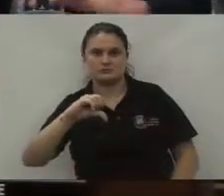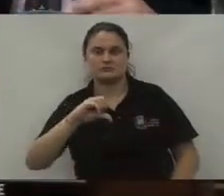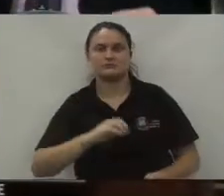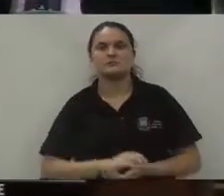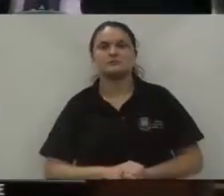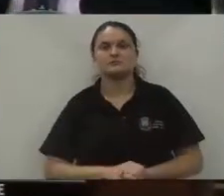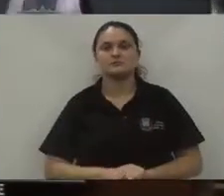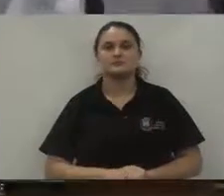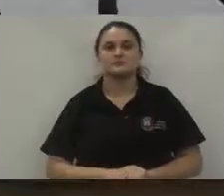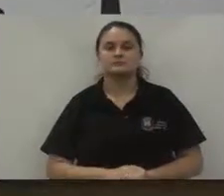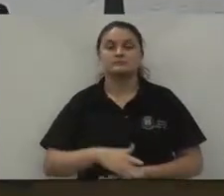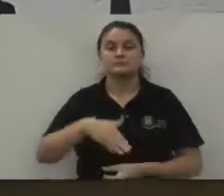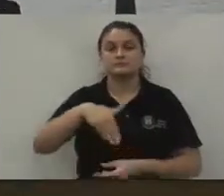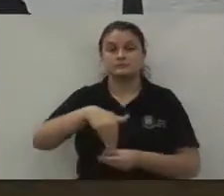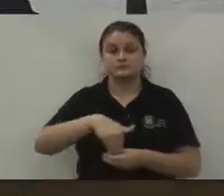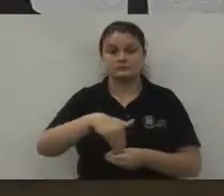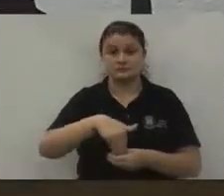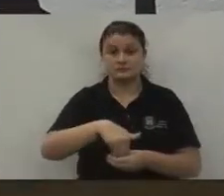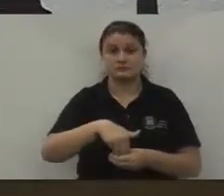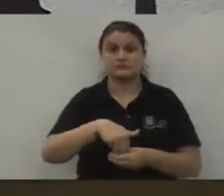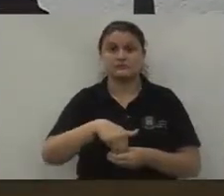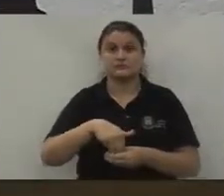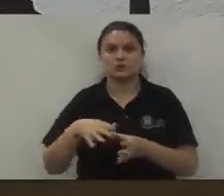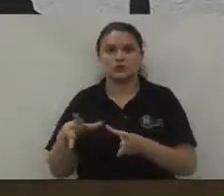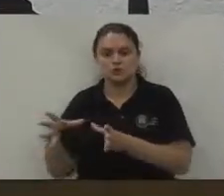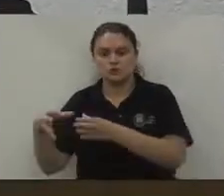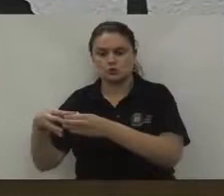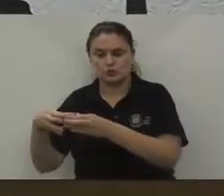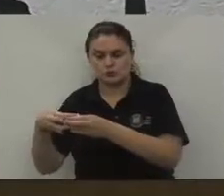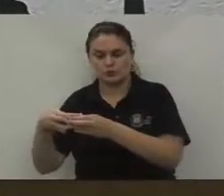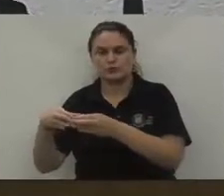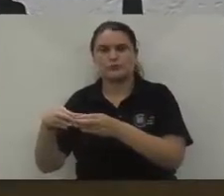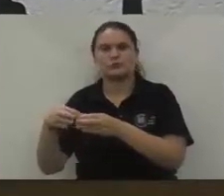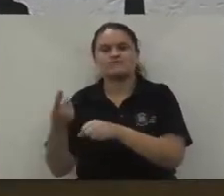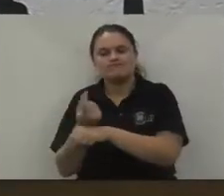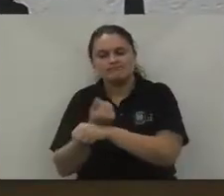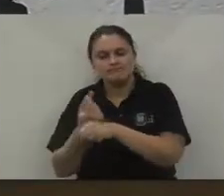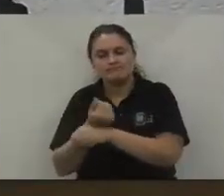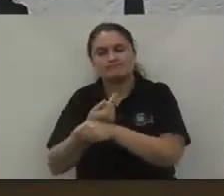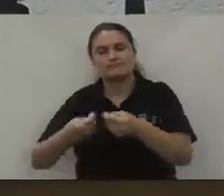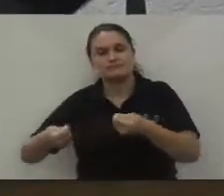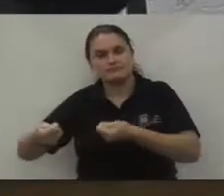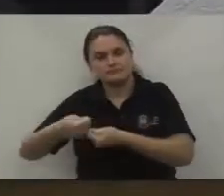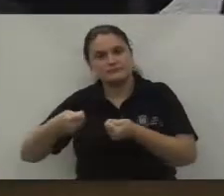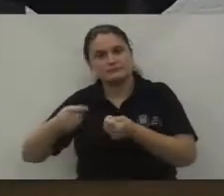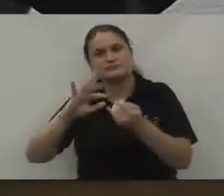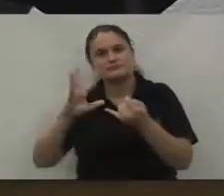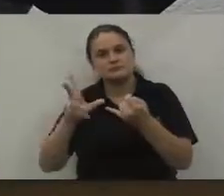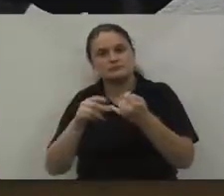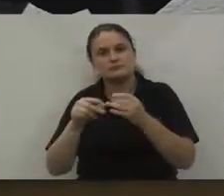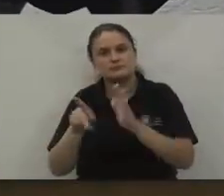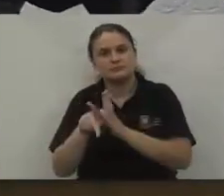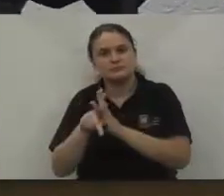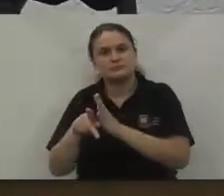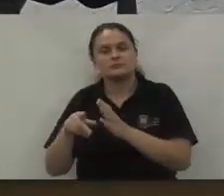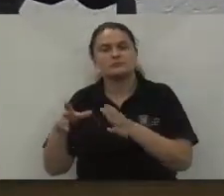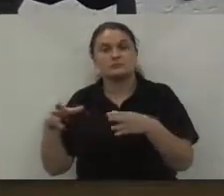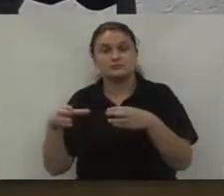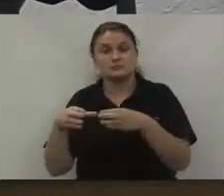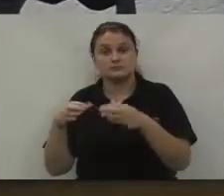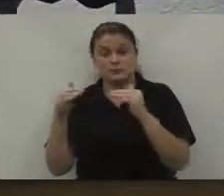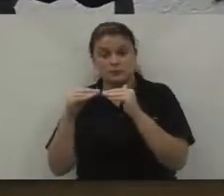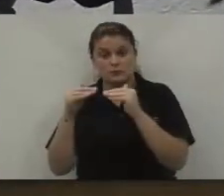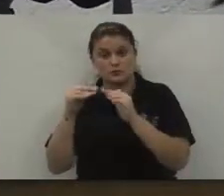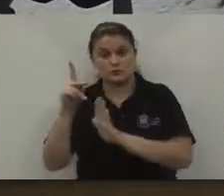4/2019. Votação do parecer fundamentado da Comissão de Finanças, Orçamento e Patrimônio, favorável ao projeto de lei ordinária